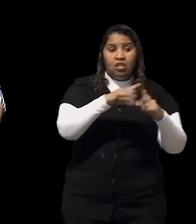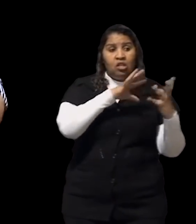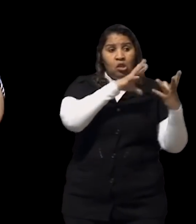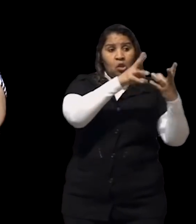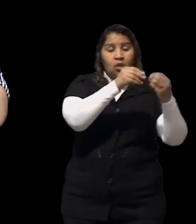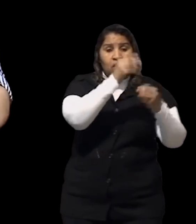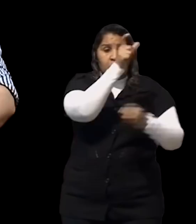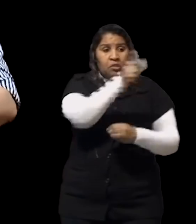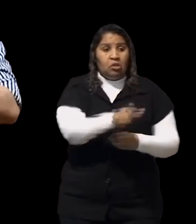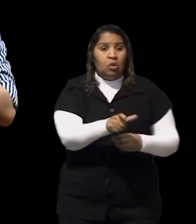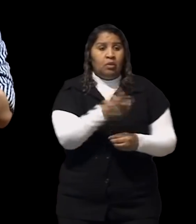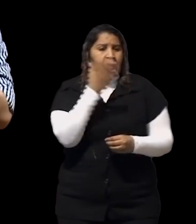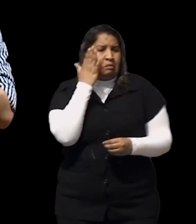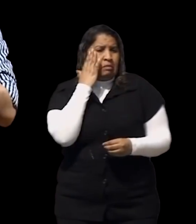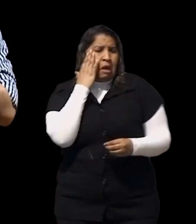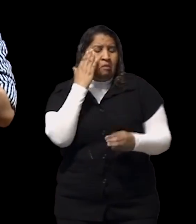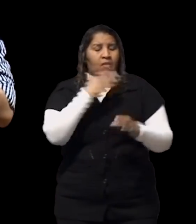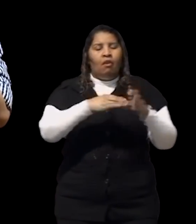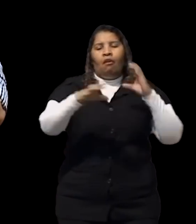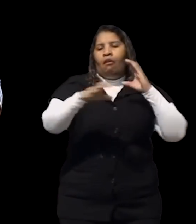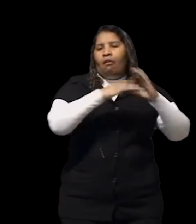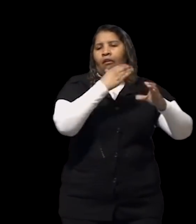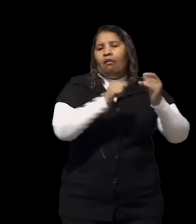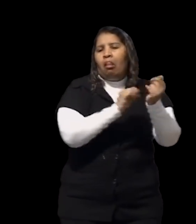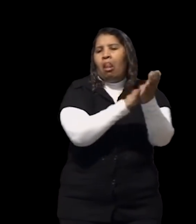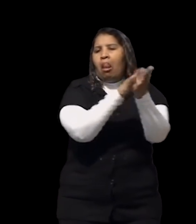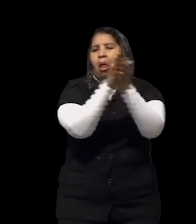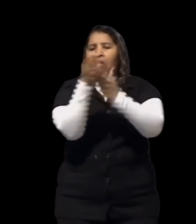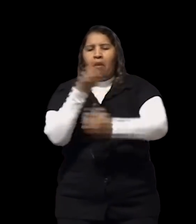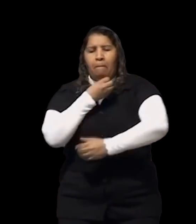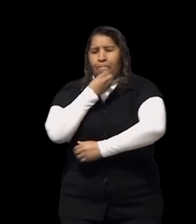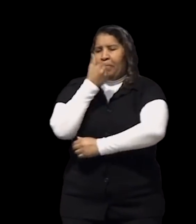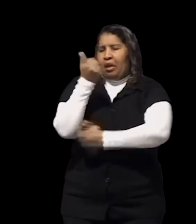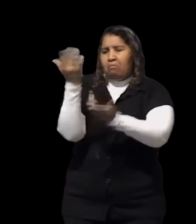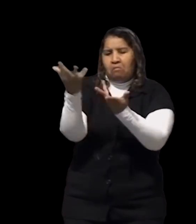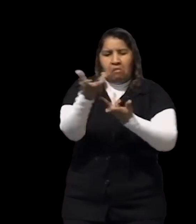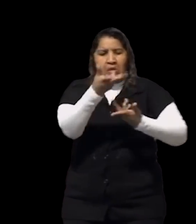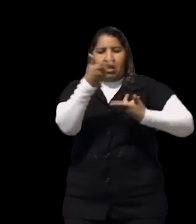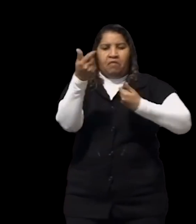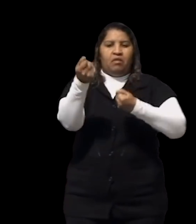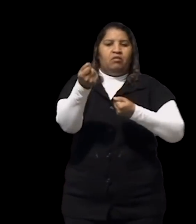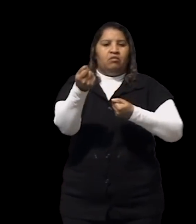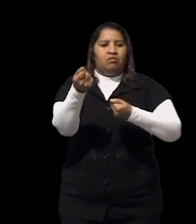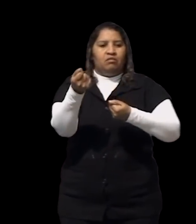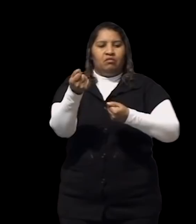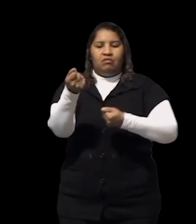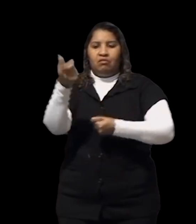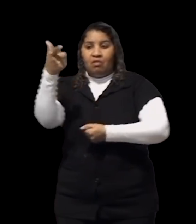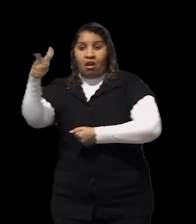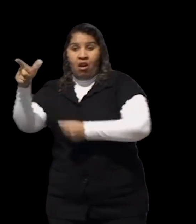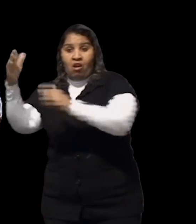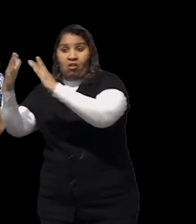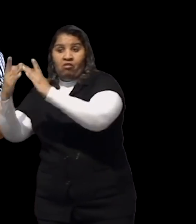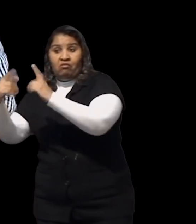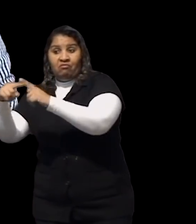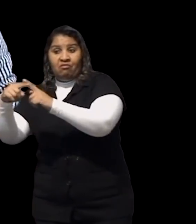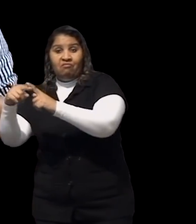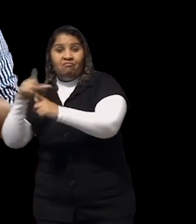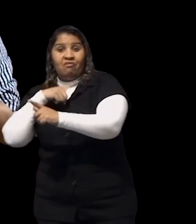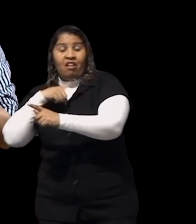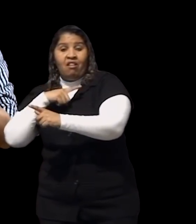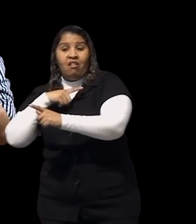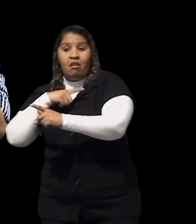muito muito mais pesada muito mais dessa outro o ensino teológico o outro um perfil é frangelis outro